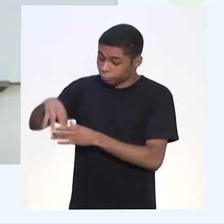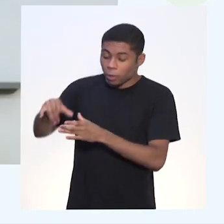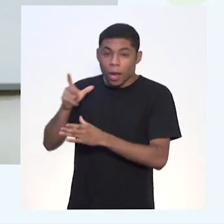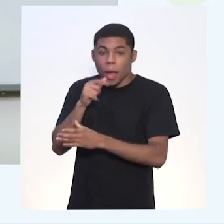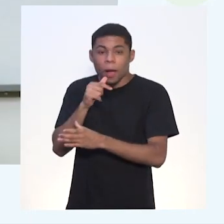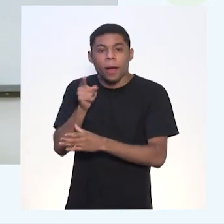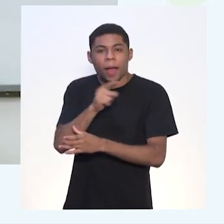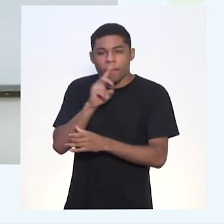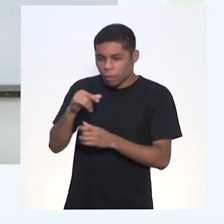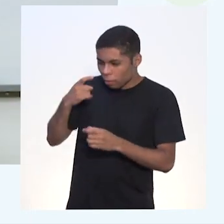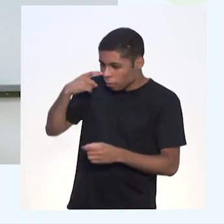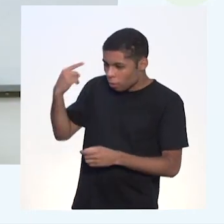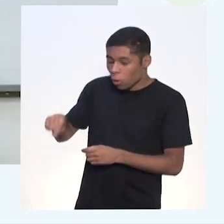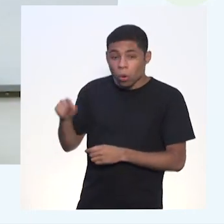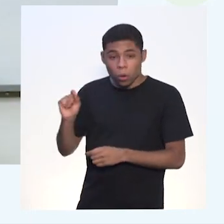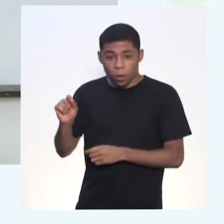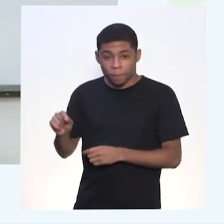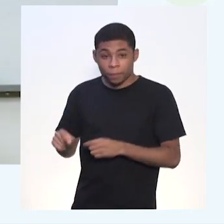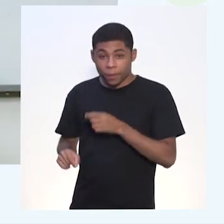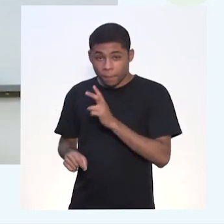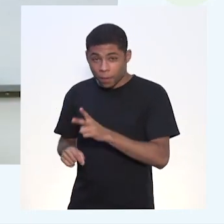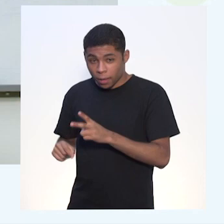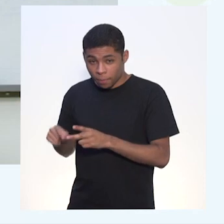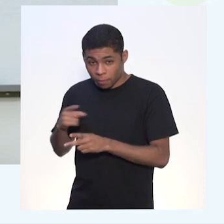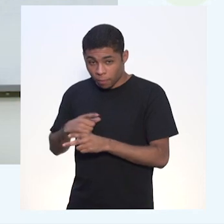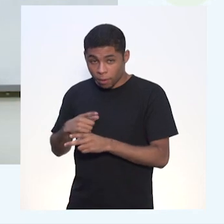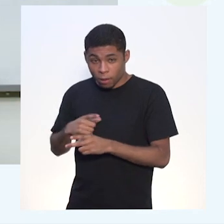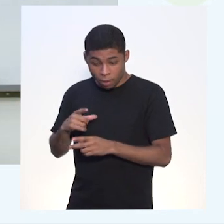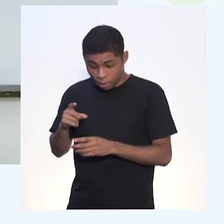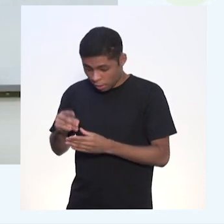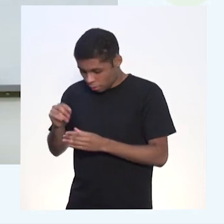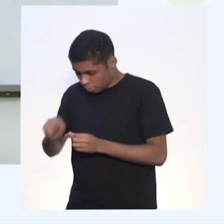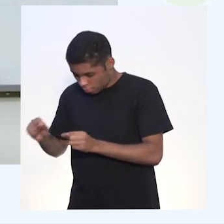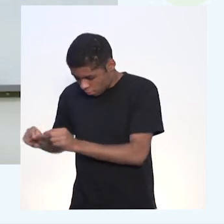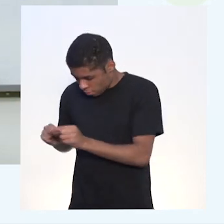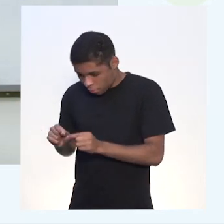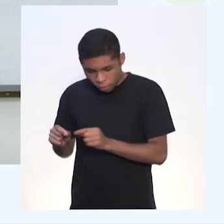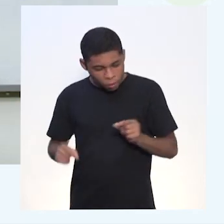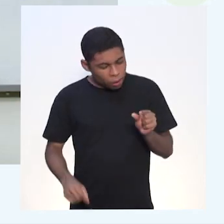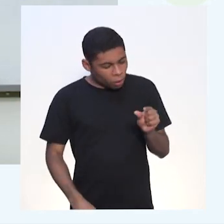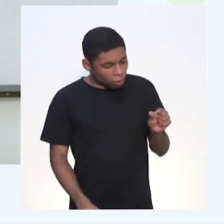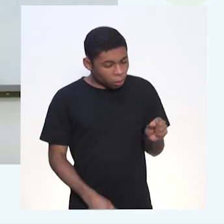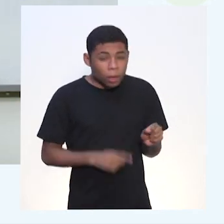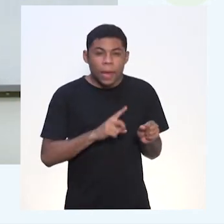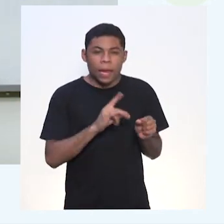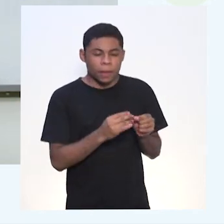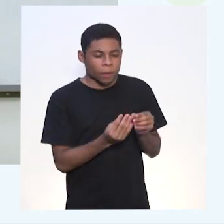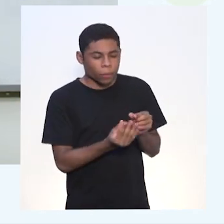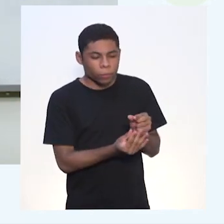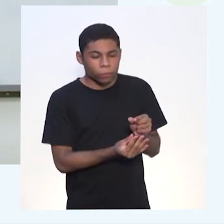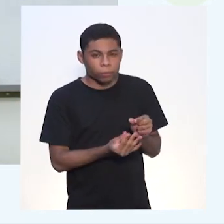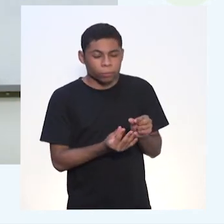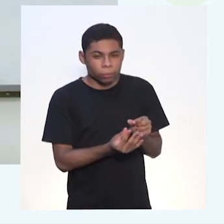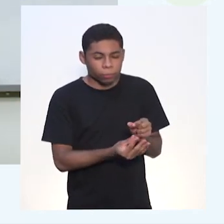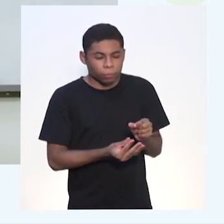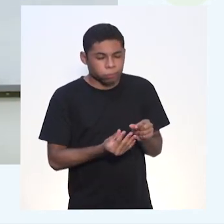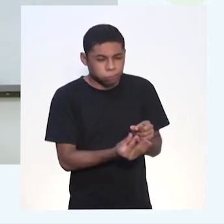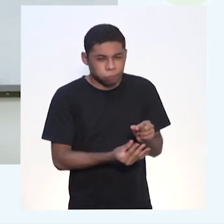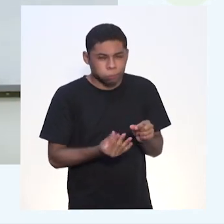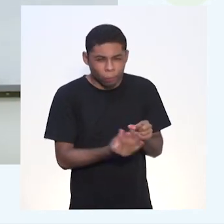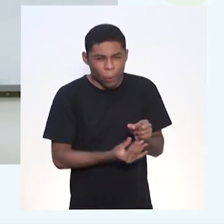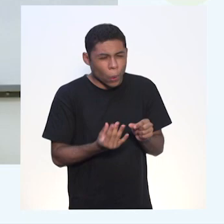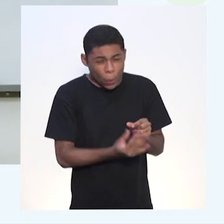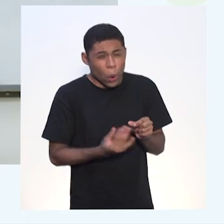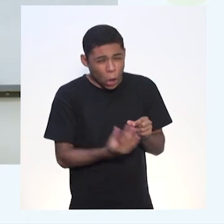ser possível observar que essa parte que não está triturada vai primeiro sendo consumida e por